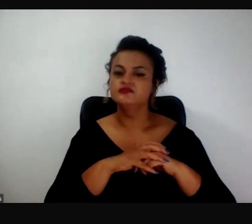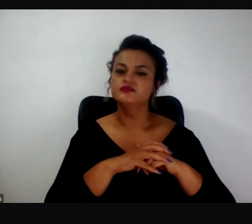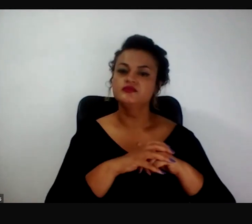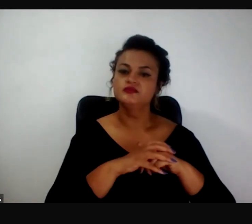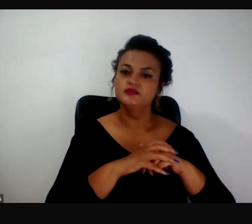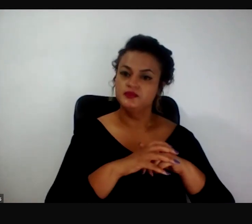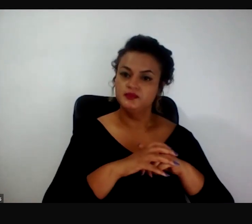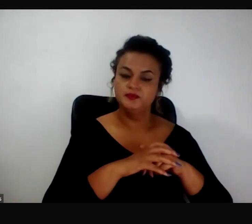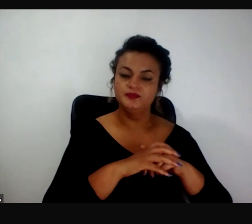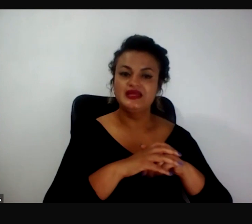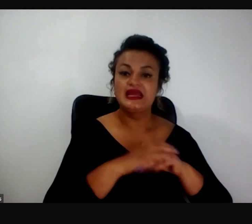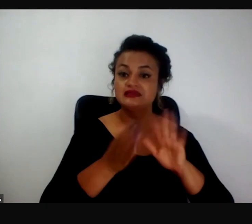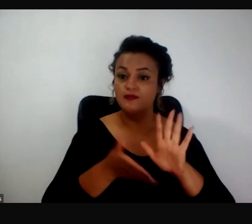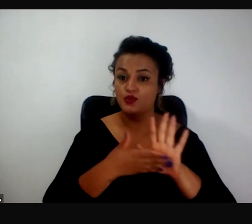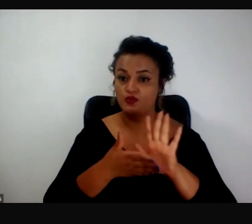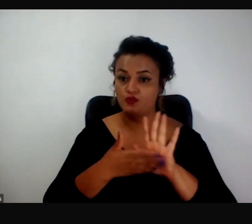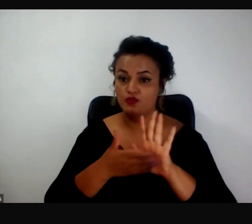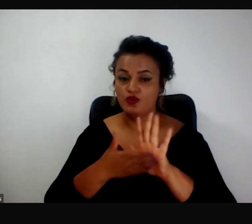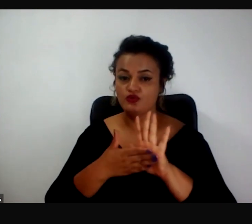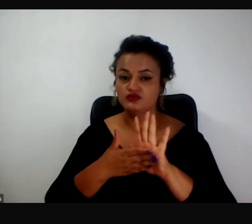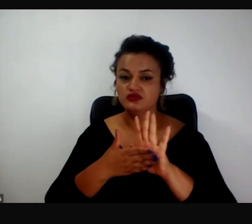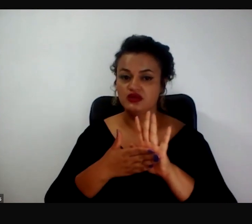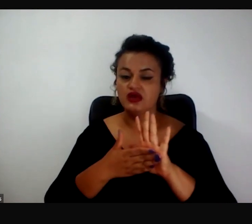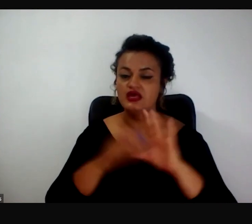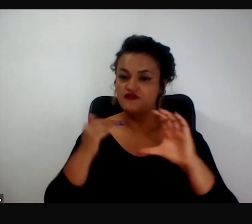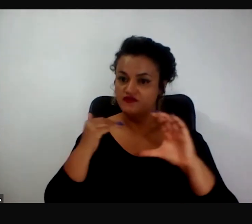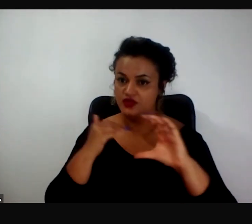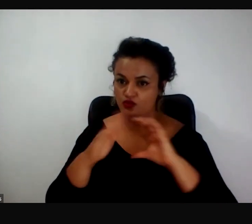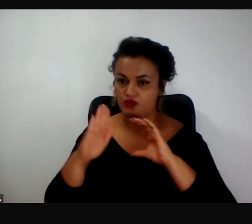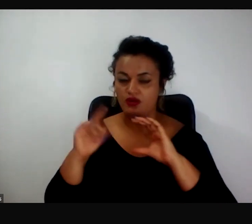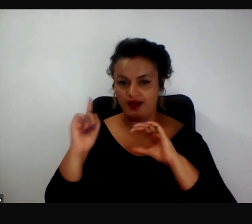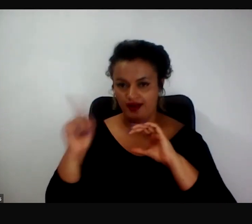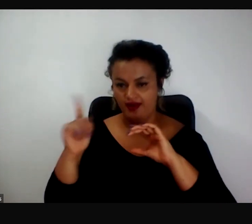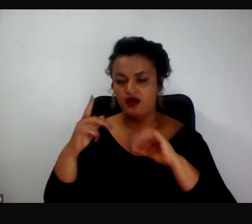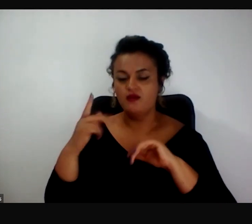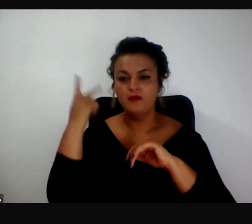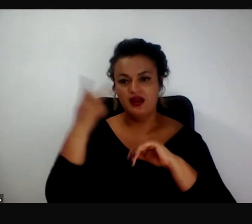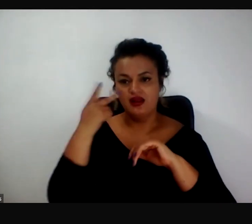esta proposta nem chegou ao Parlamento, o Executivo